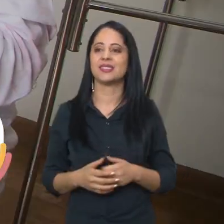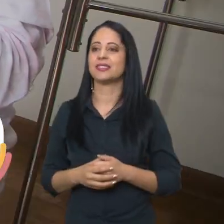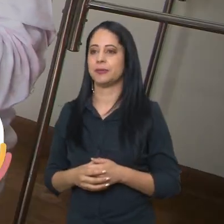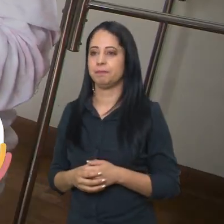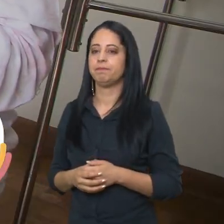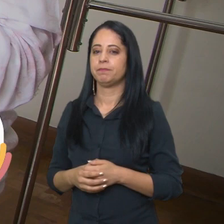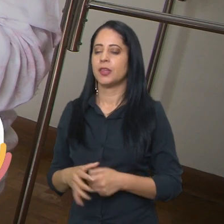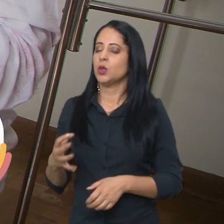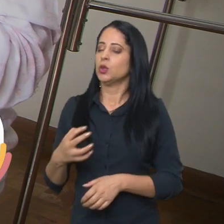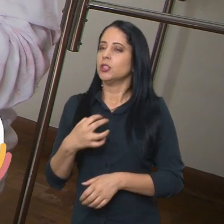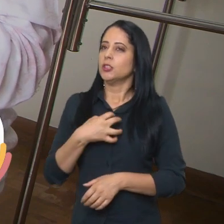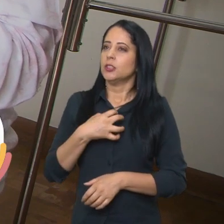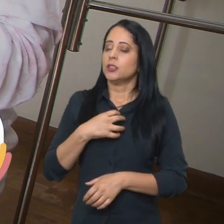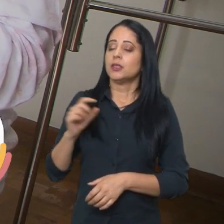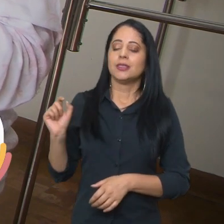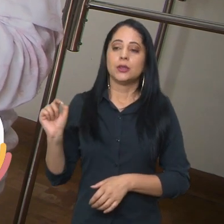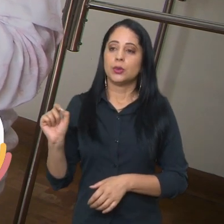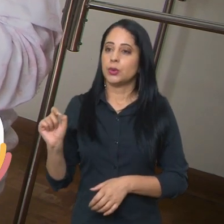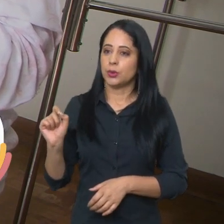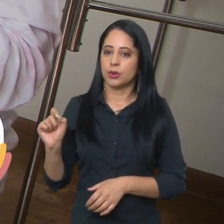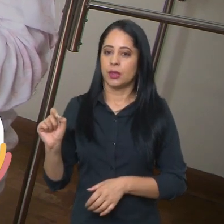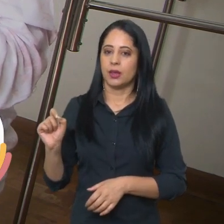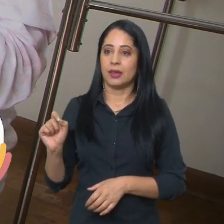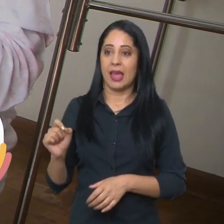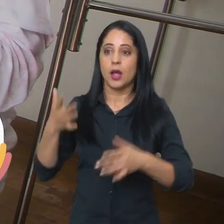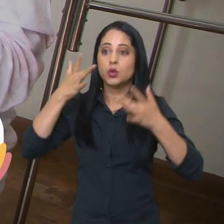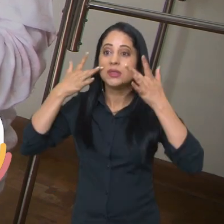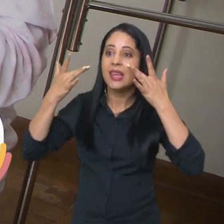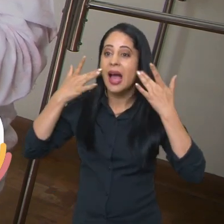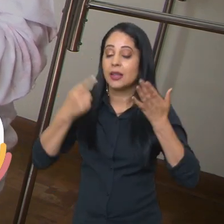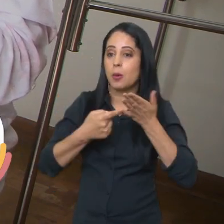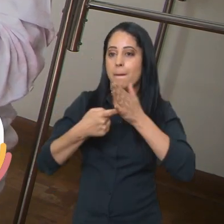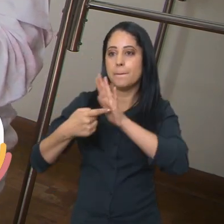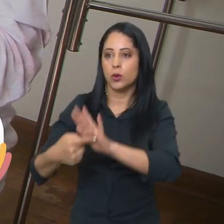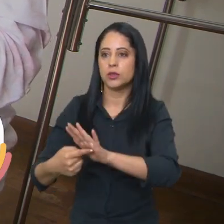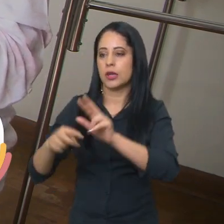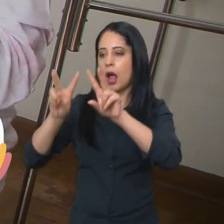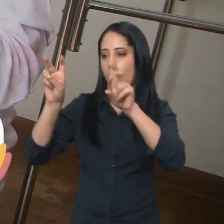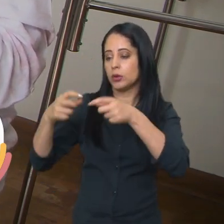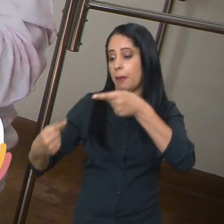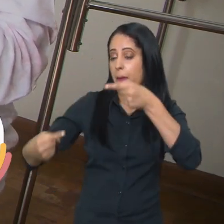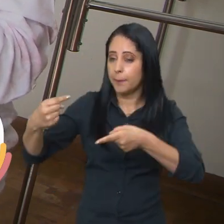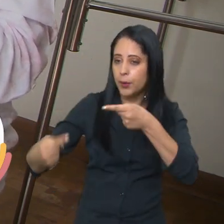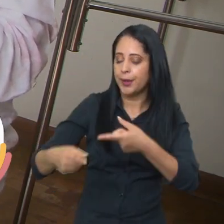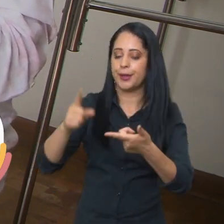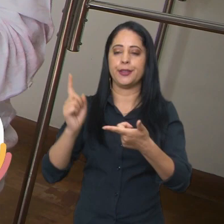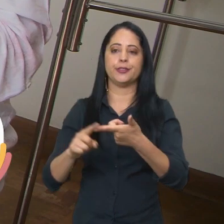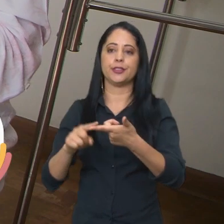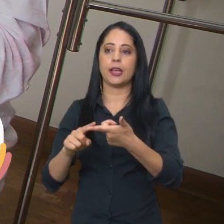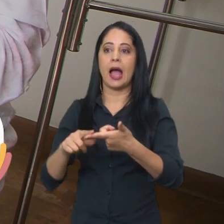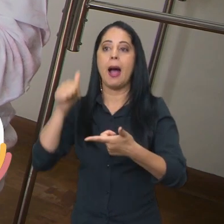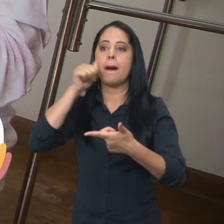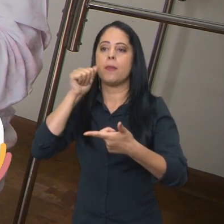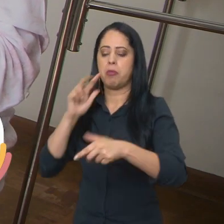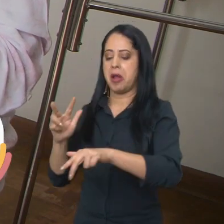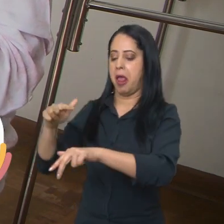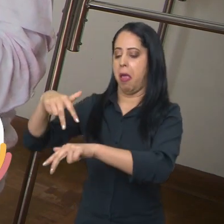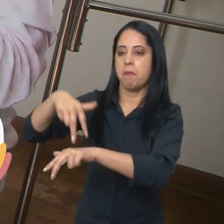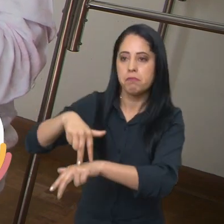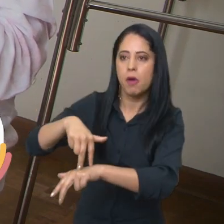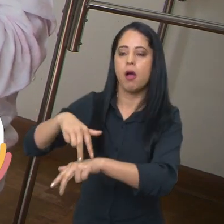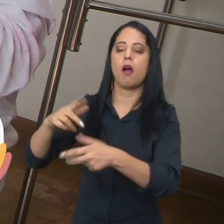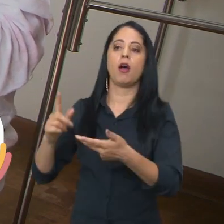E uma coisa que eu sinto, assim, que a gente tinha várias questões na peça, né? Eu quero falar de políticas públicas, eu quero falar da